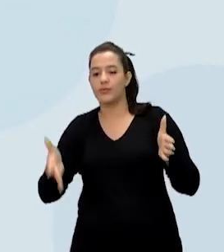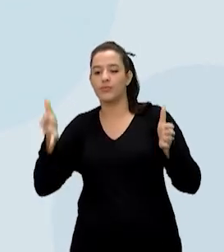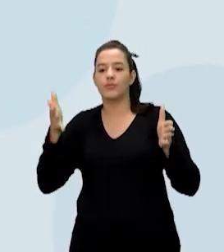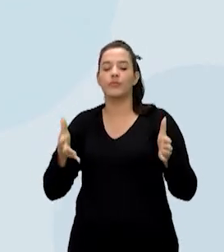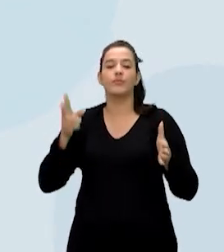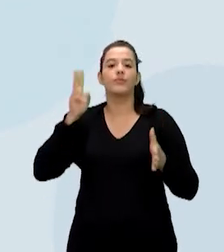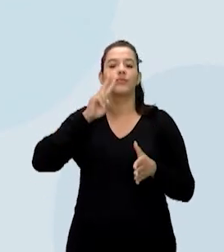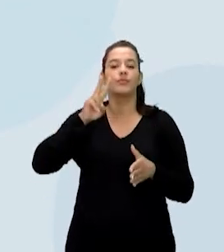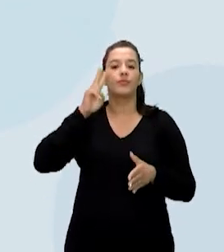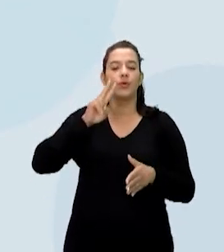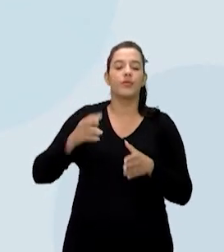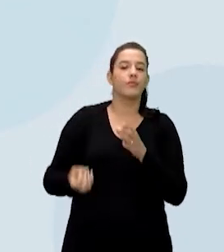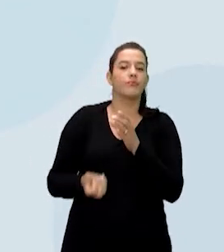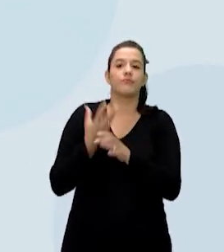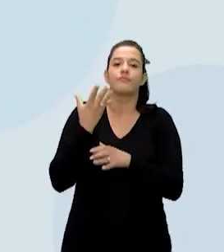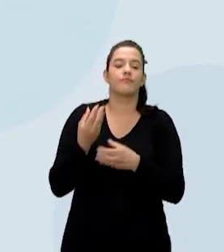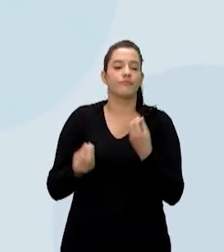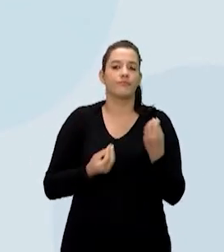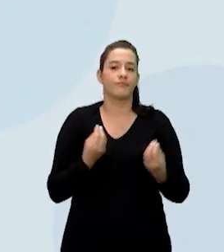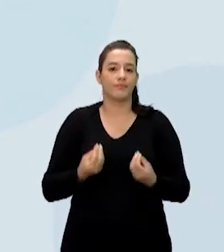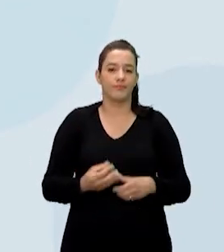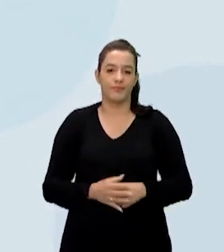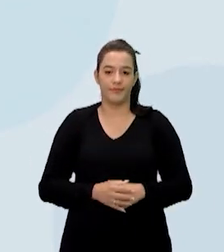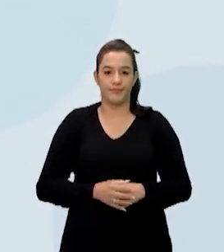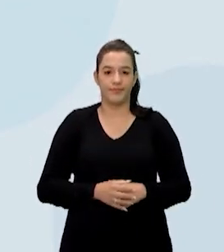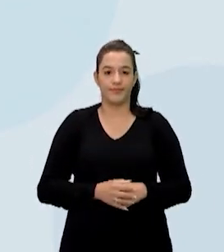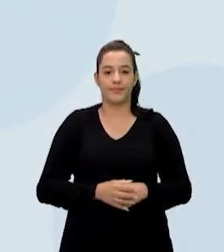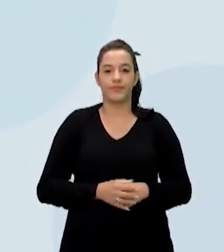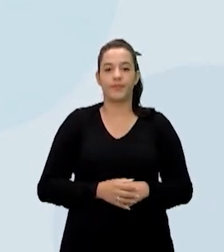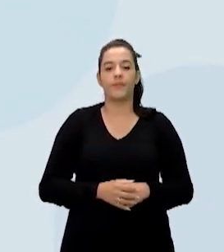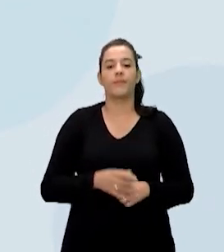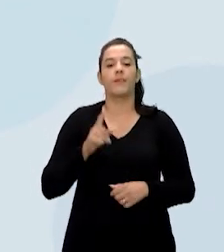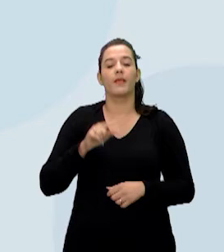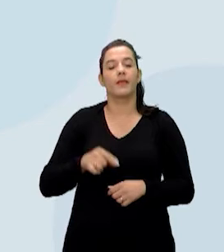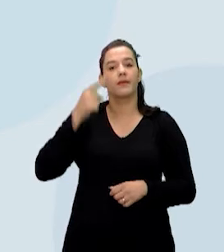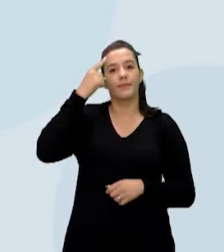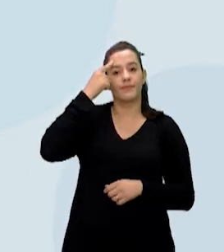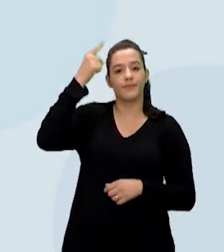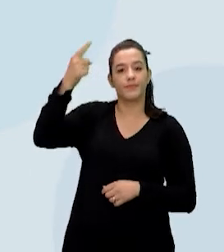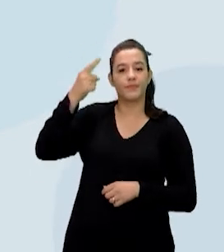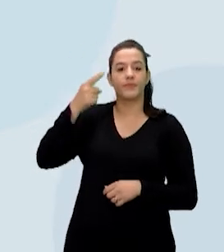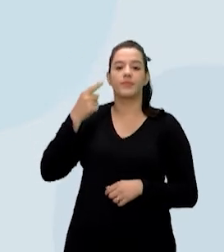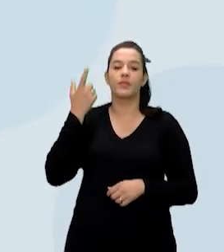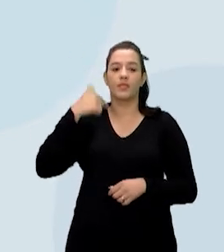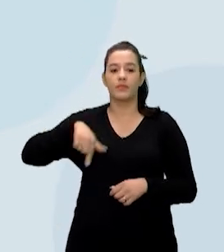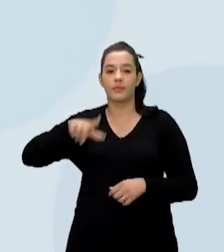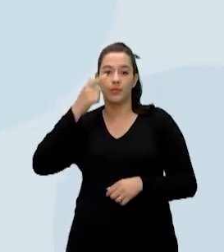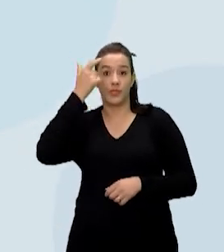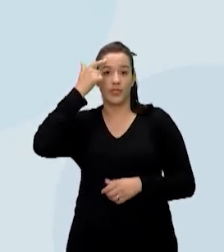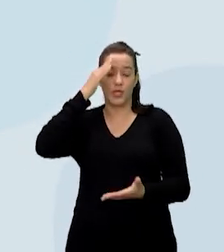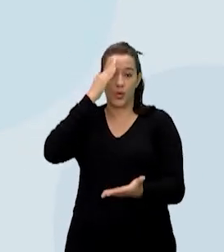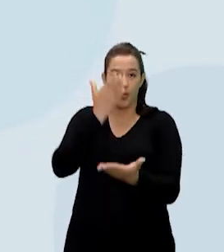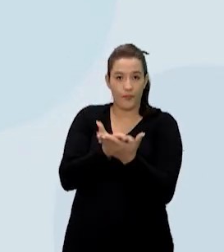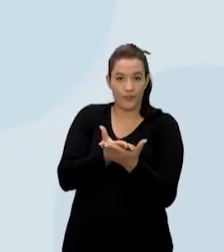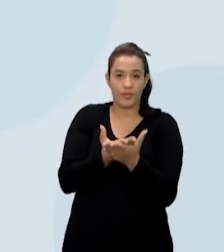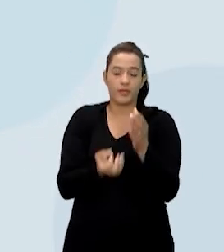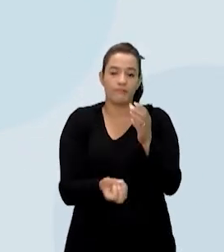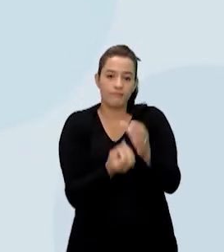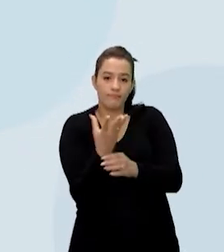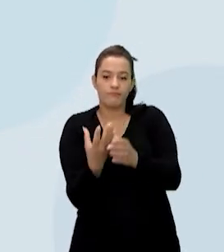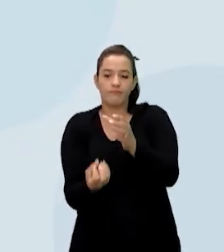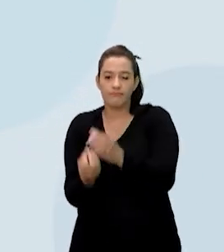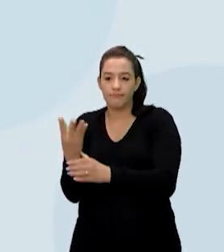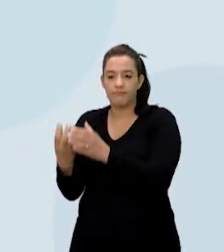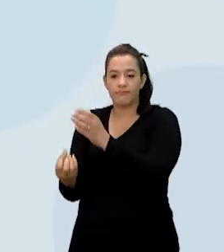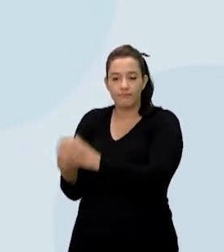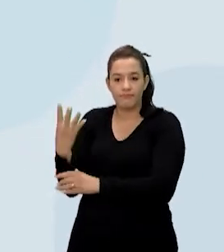né, a respeito da origem da vida. Então, a gente tem desde as ideias criacionistas, ou seja, onde eu tenho